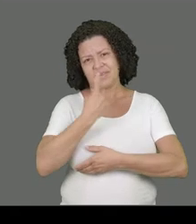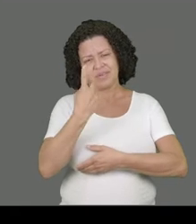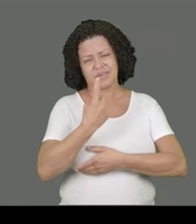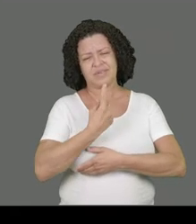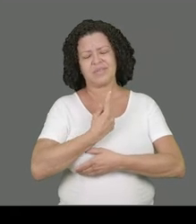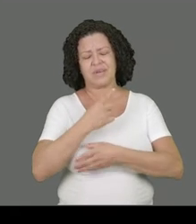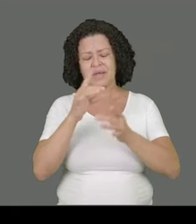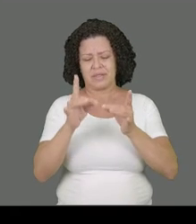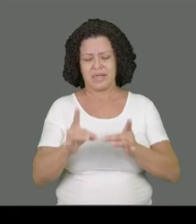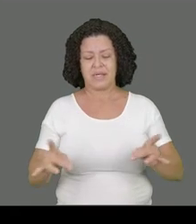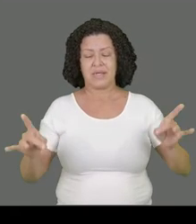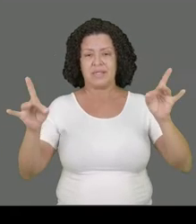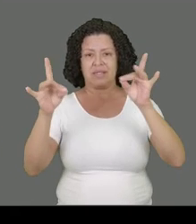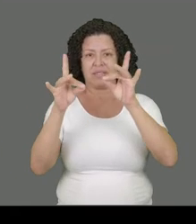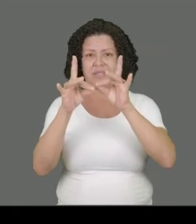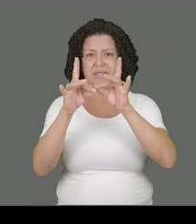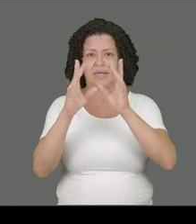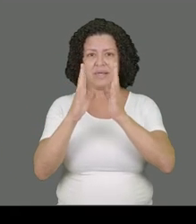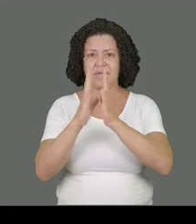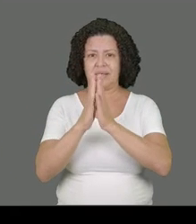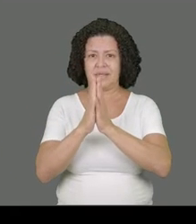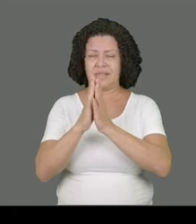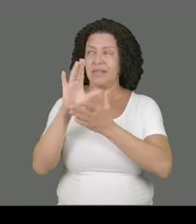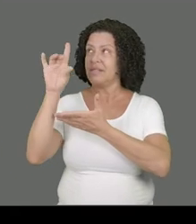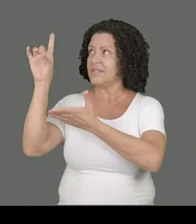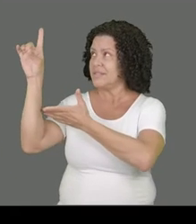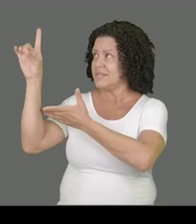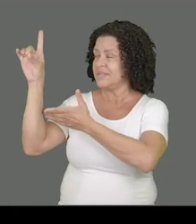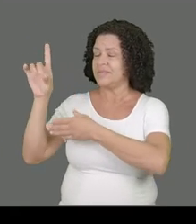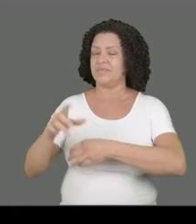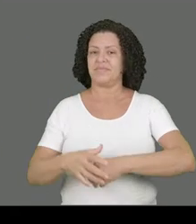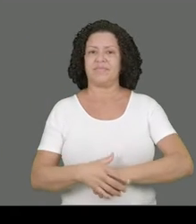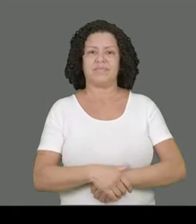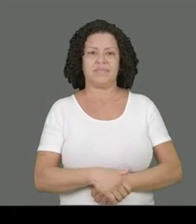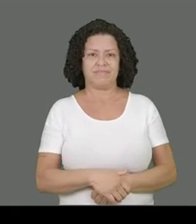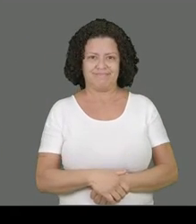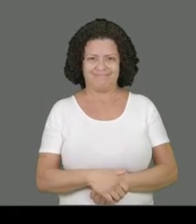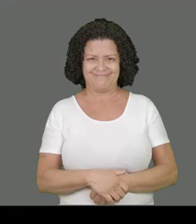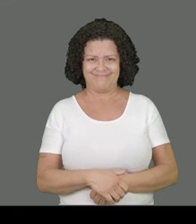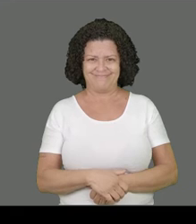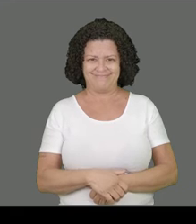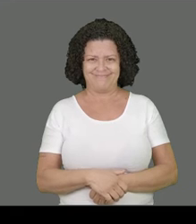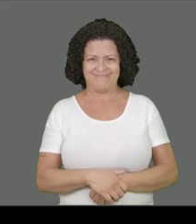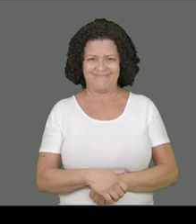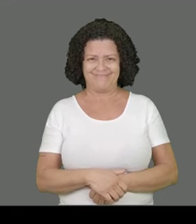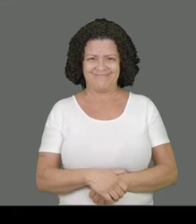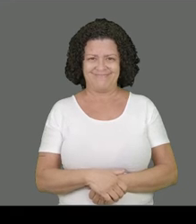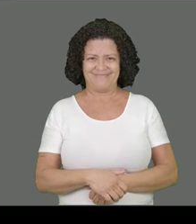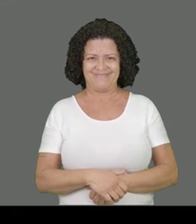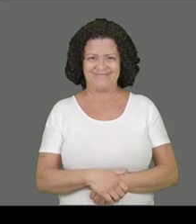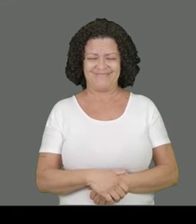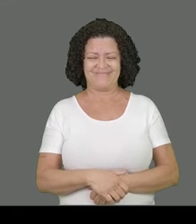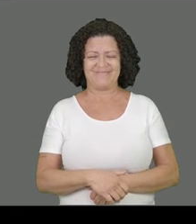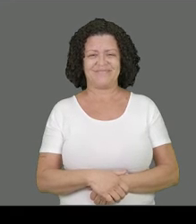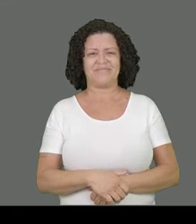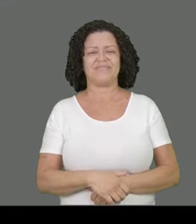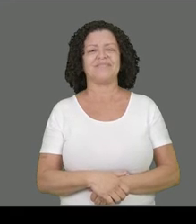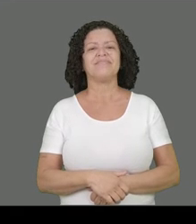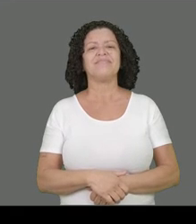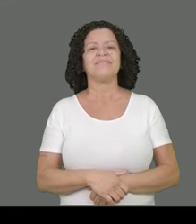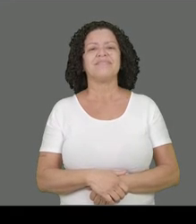de nós. Que assim seja, com a graça de Deus.